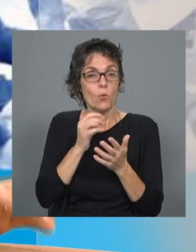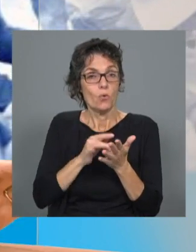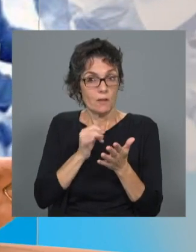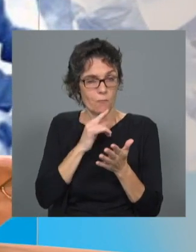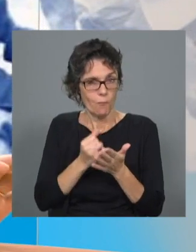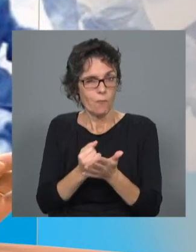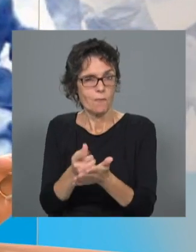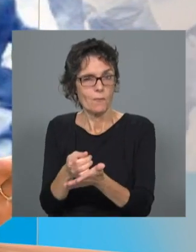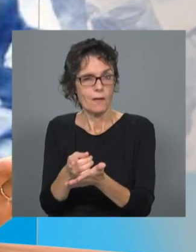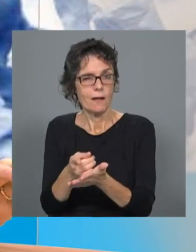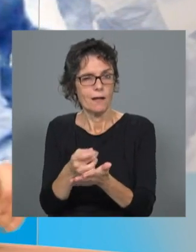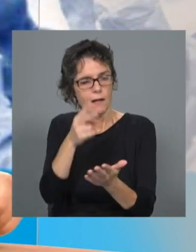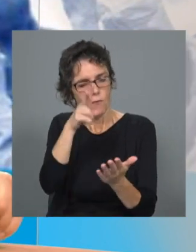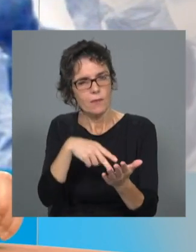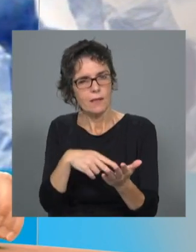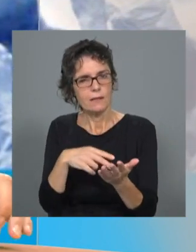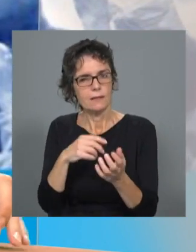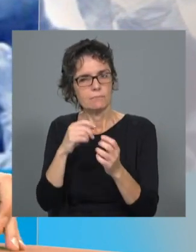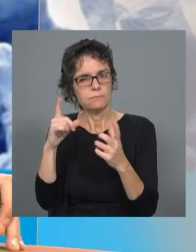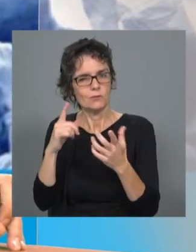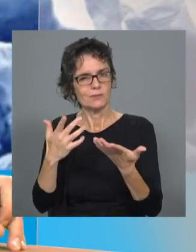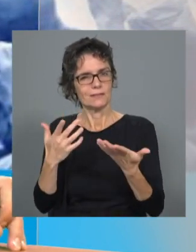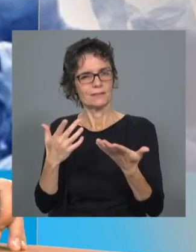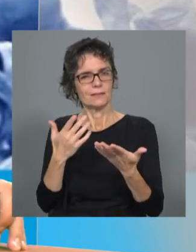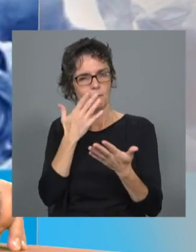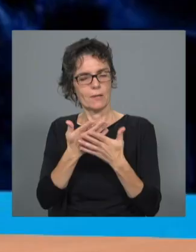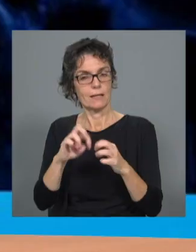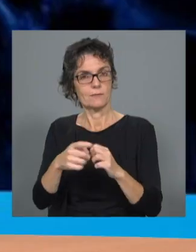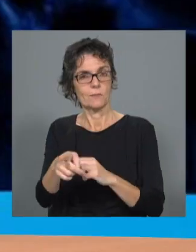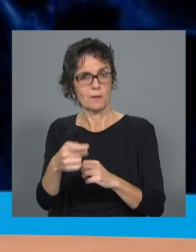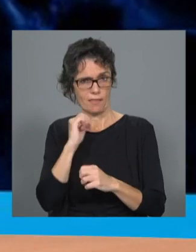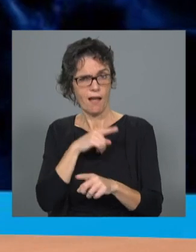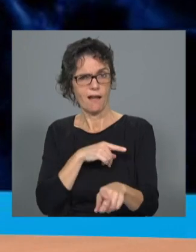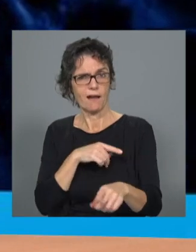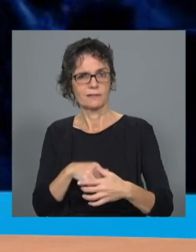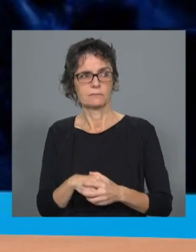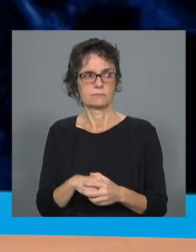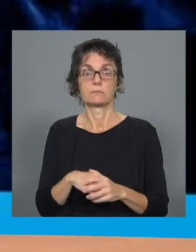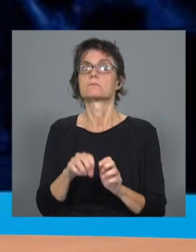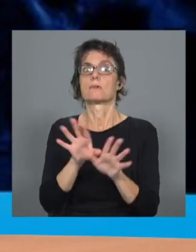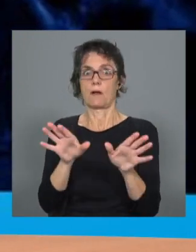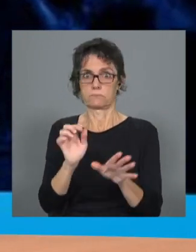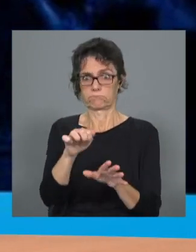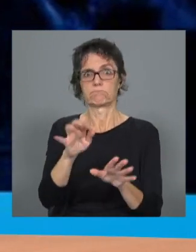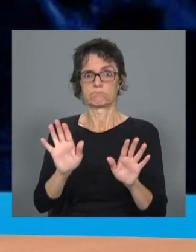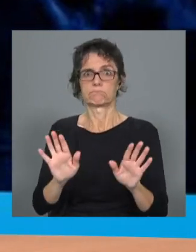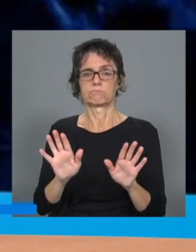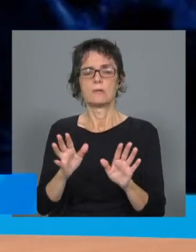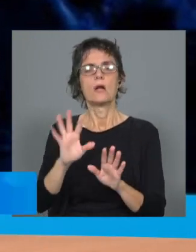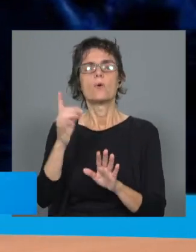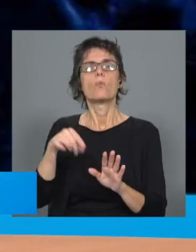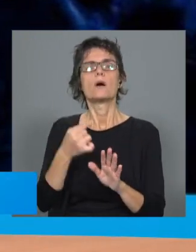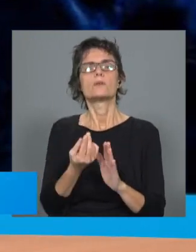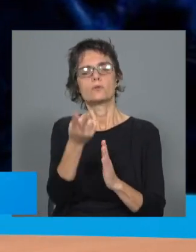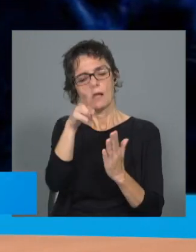Os contos podem ser um despertador para esses problemas? Podem, sim. Podem porque na leitura nós